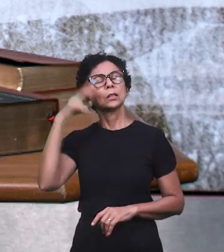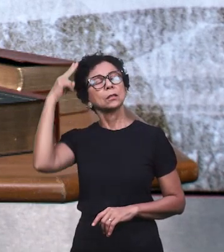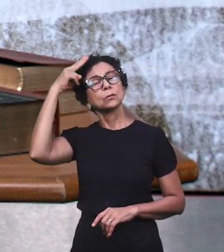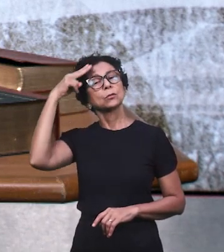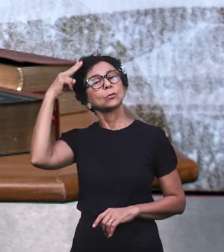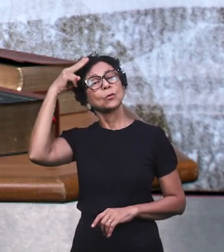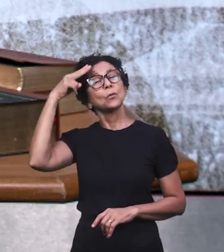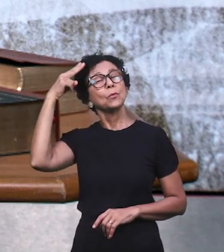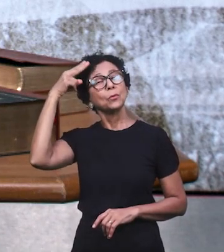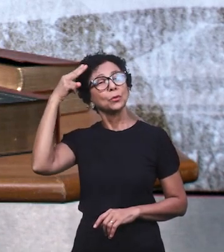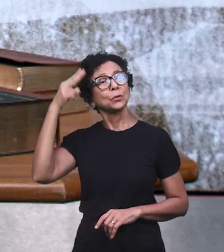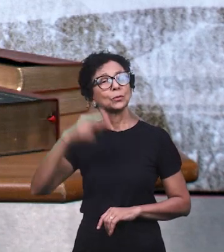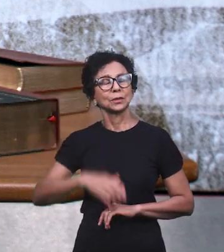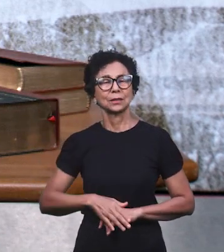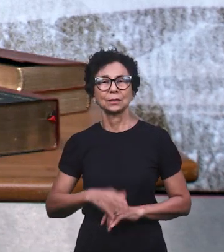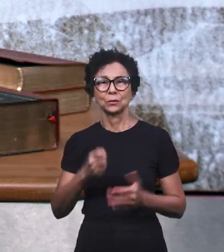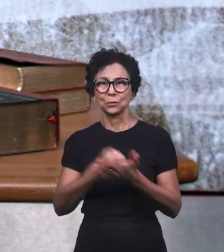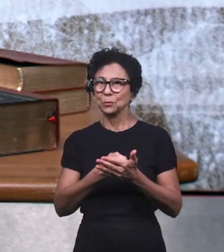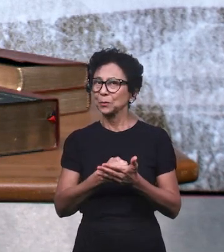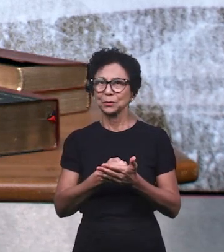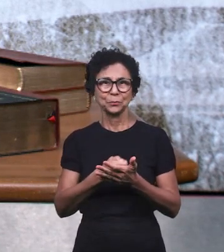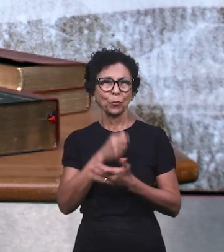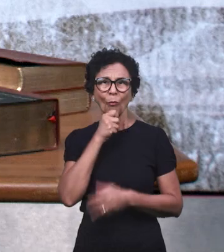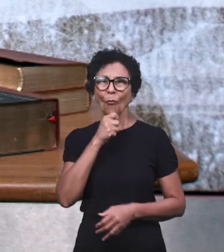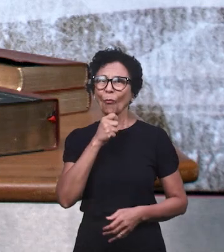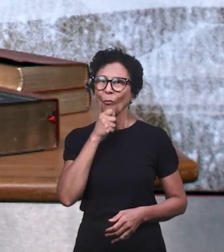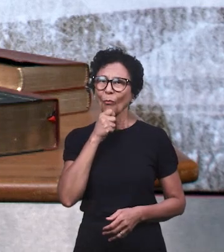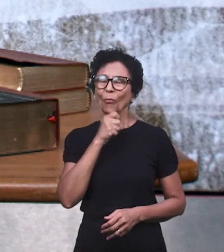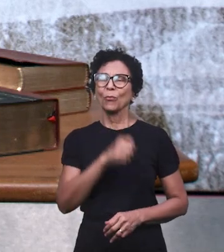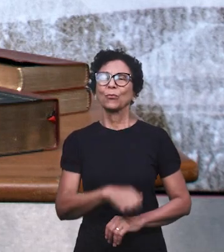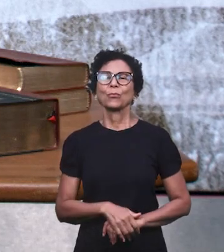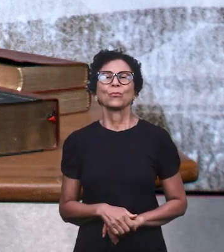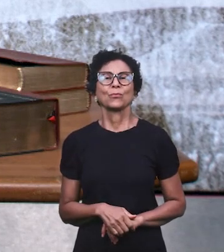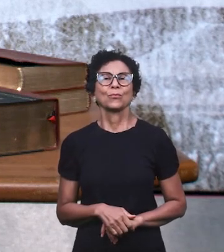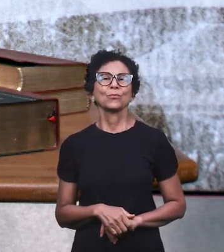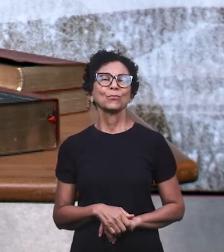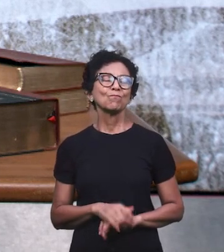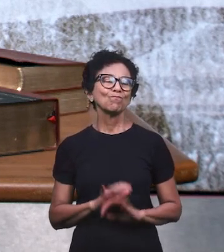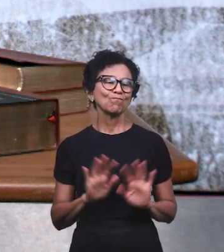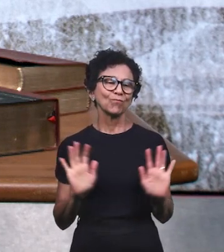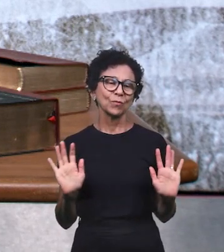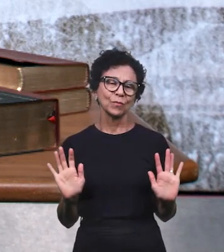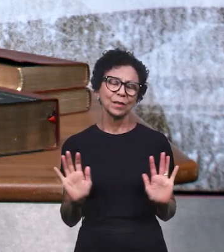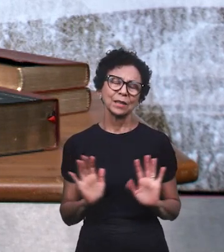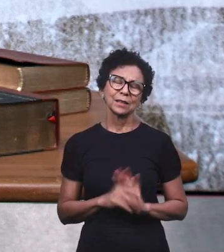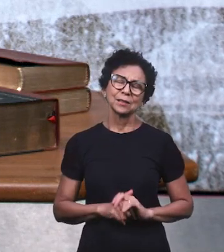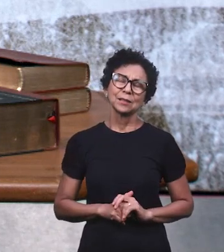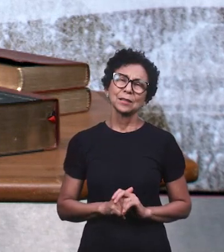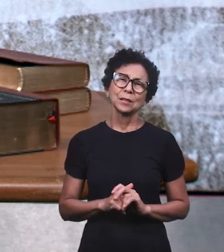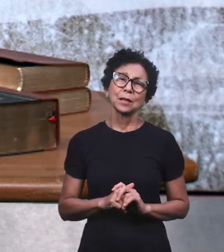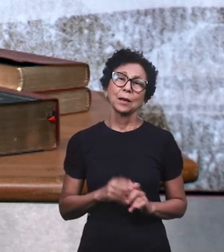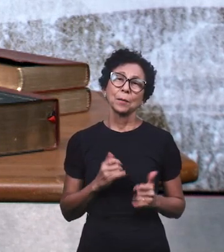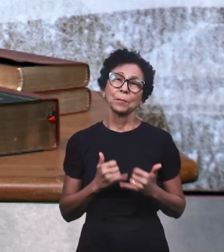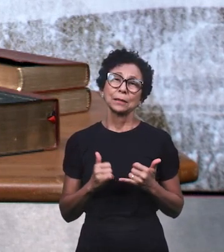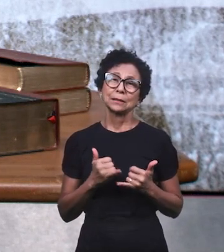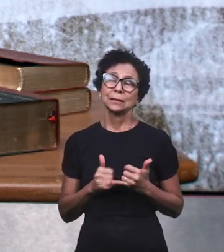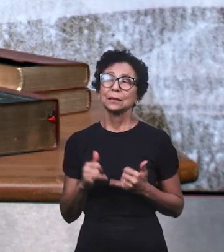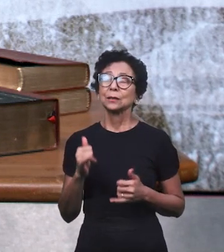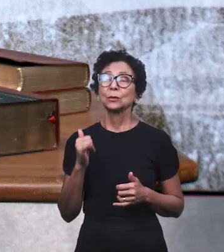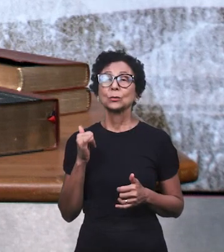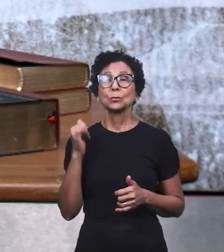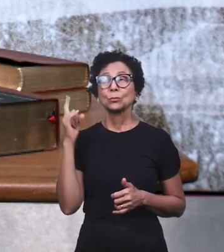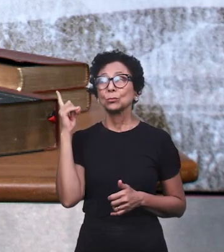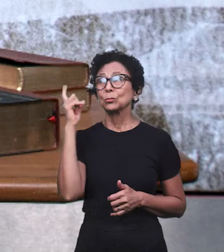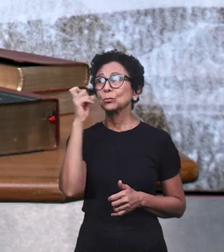verdade, ainda não tinham se cumprido. Tudo caminhava aparentemente em sentido contrário, mas